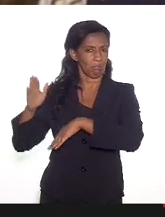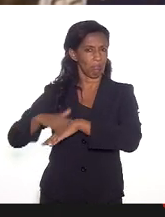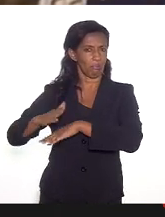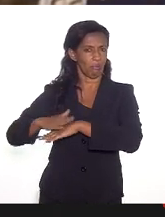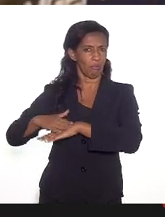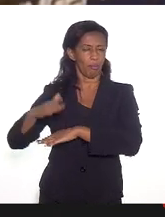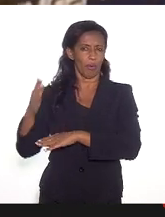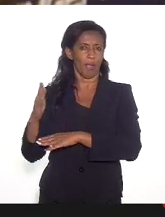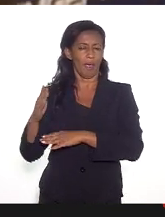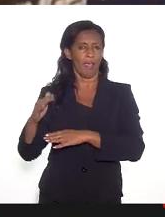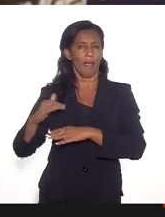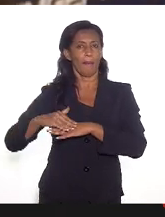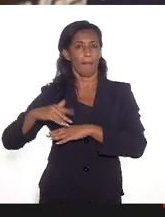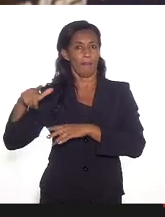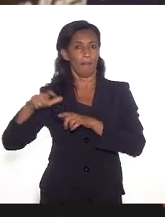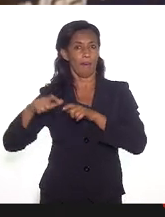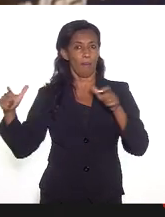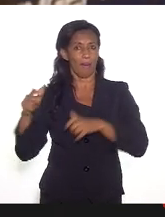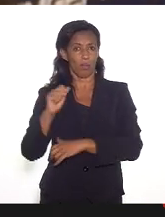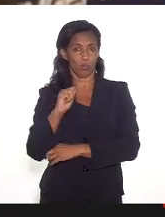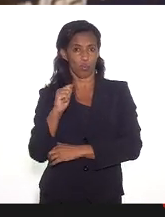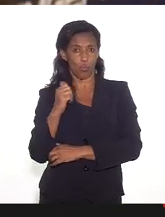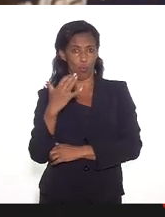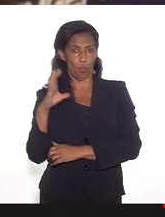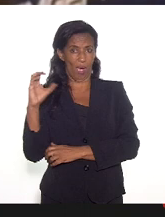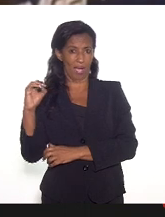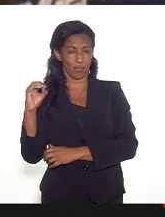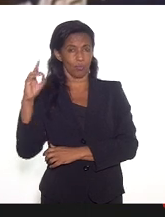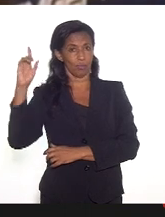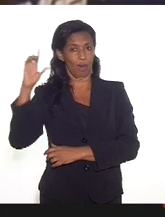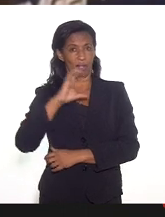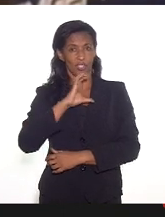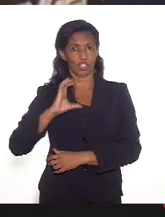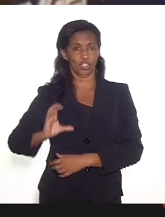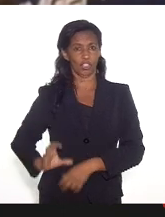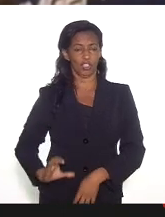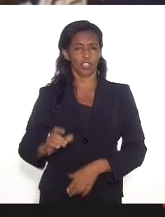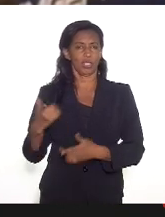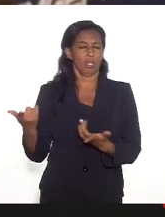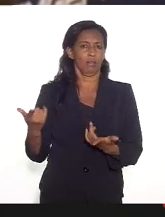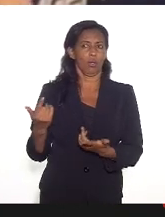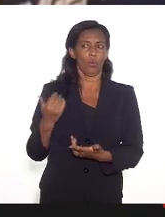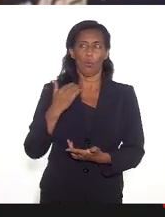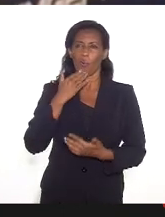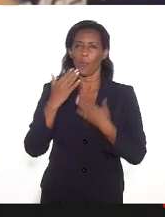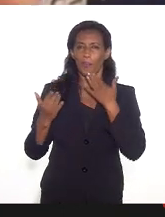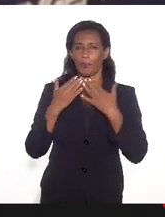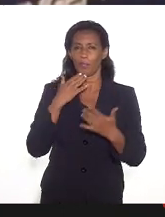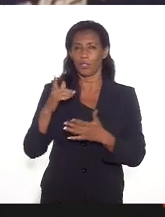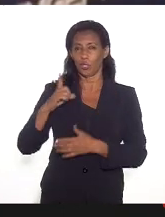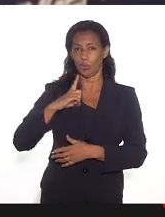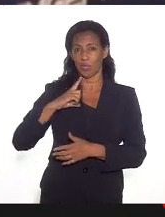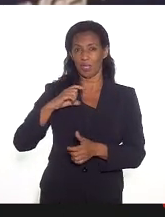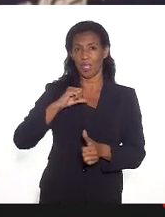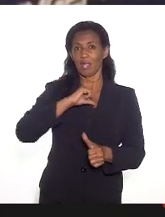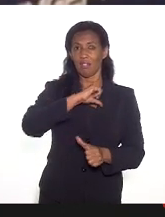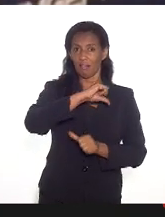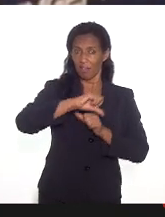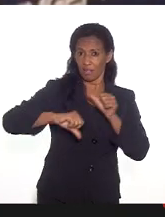Hoje, a maior parte do aço produzido na China, devido à demanda que eles têm, vem da